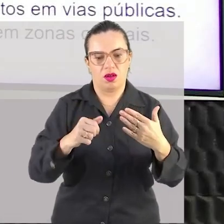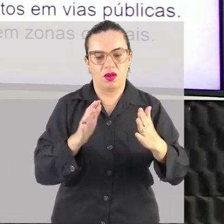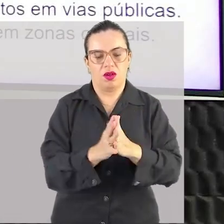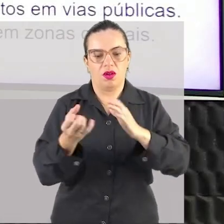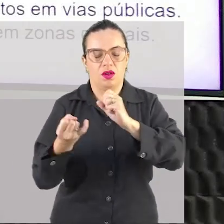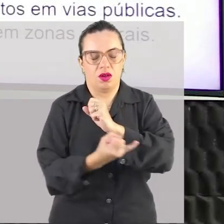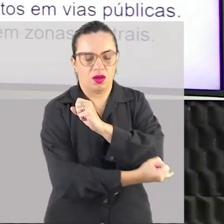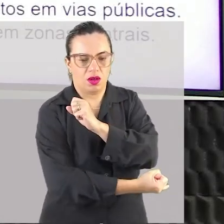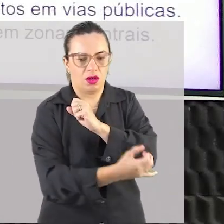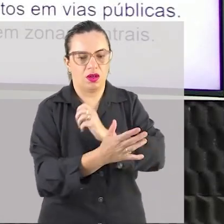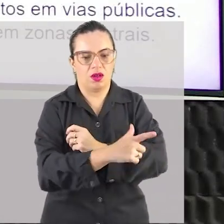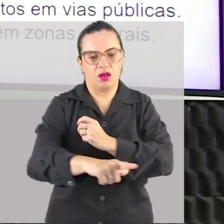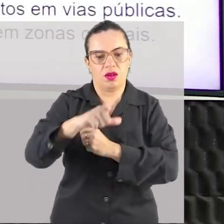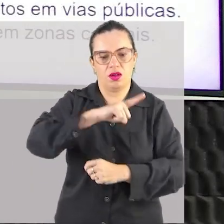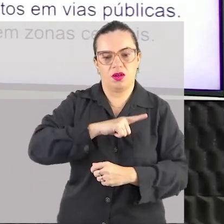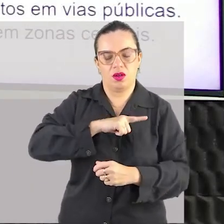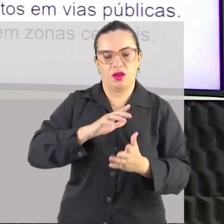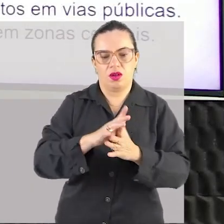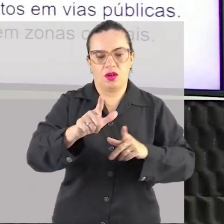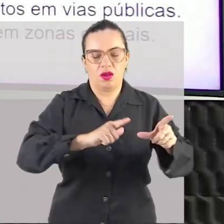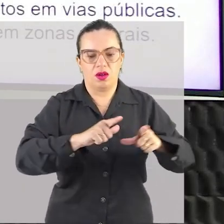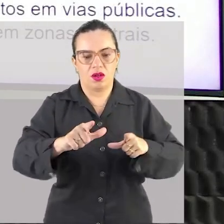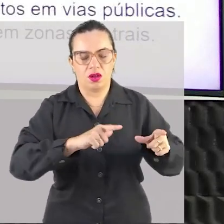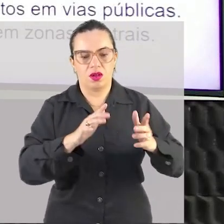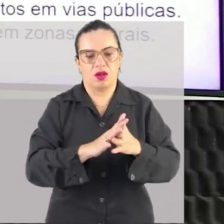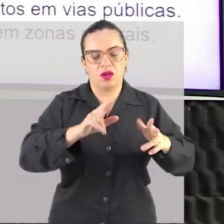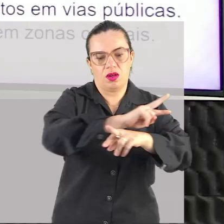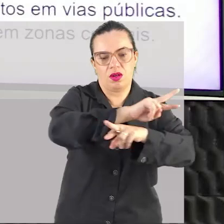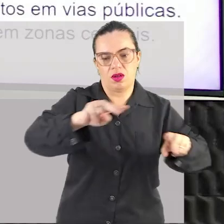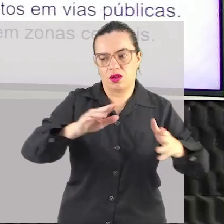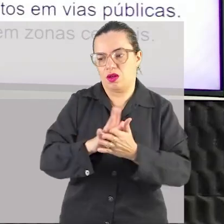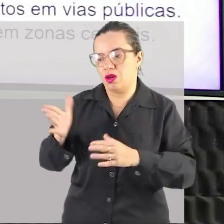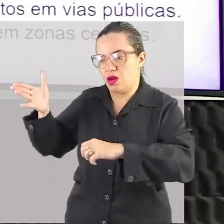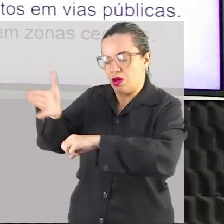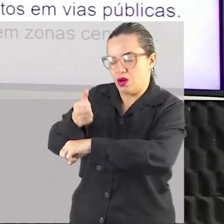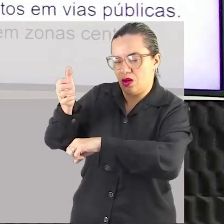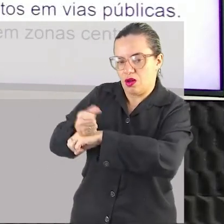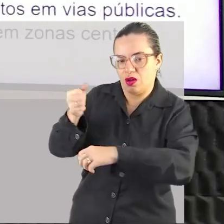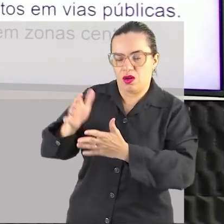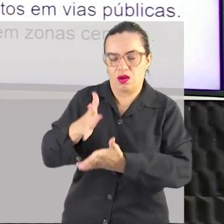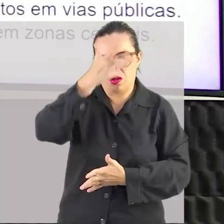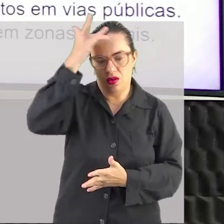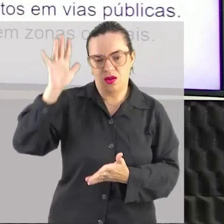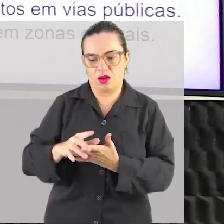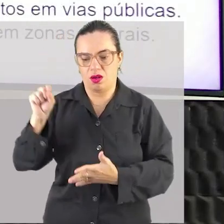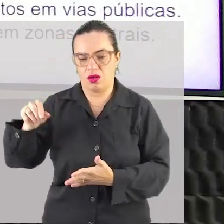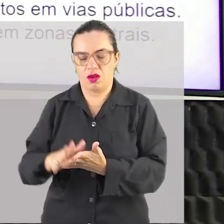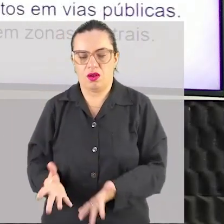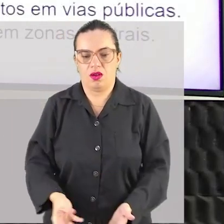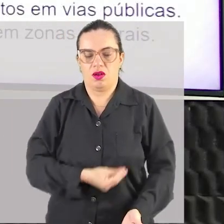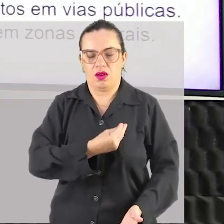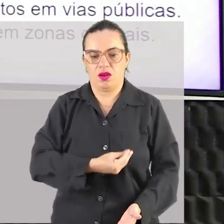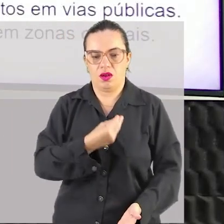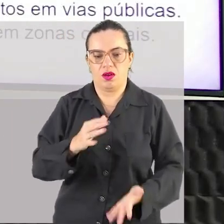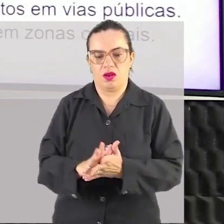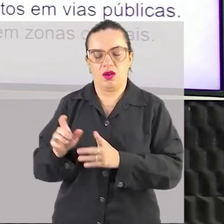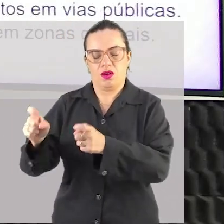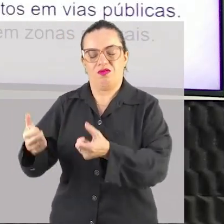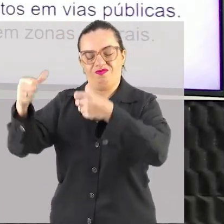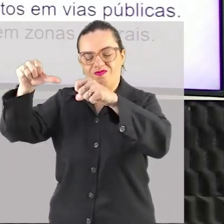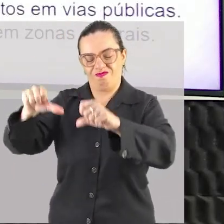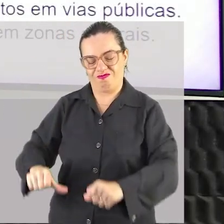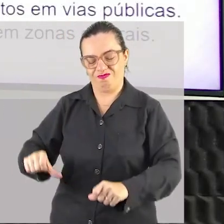infraestrutura ganhando cadeia de empregos e portanto chamando a atenção das pessoas que viviam sob a ótica das